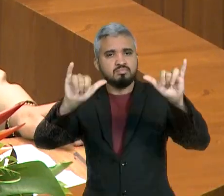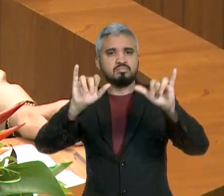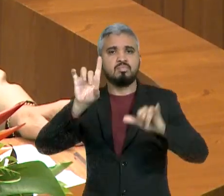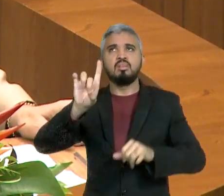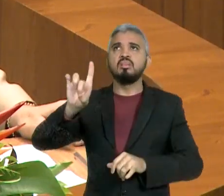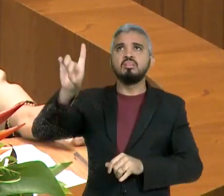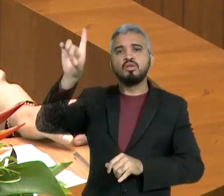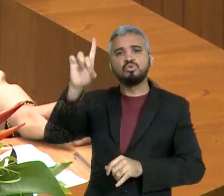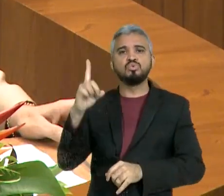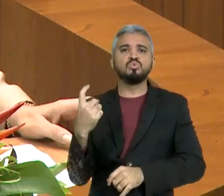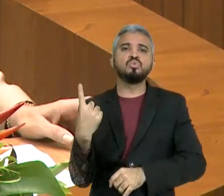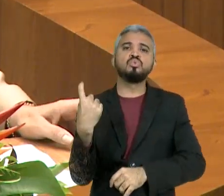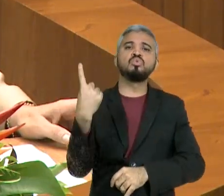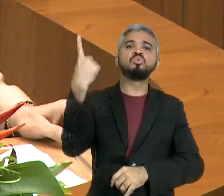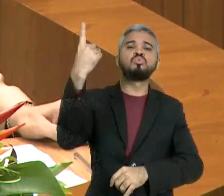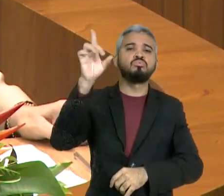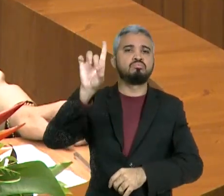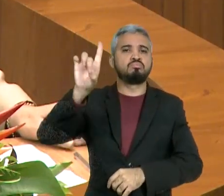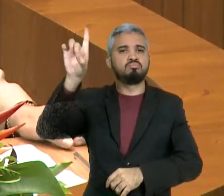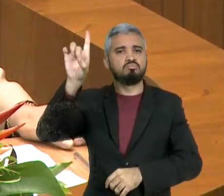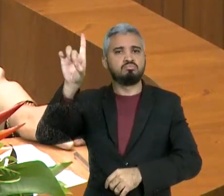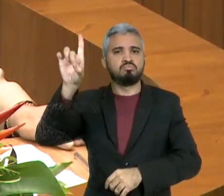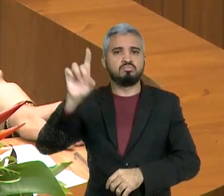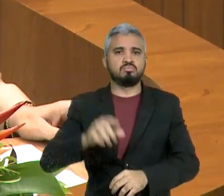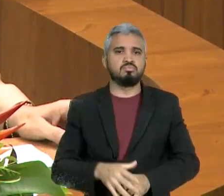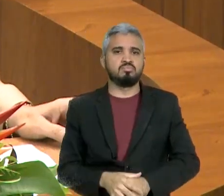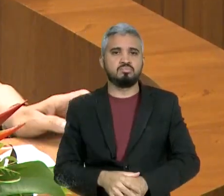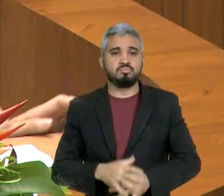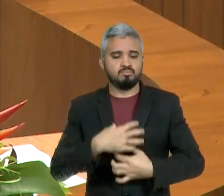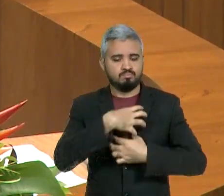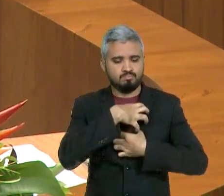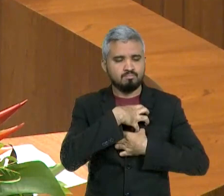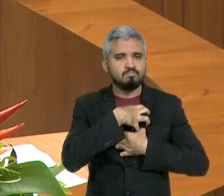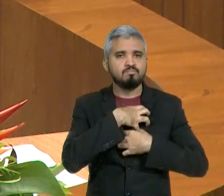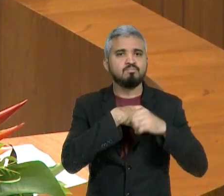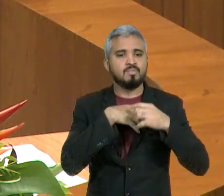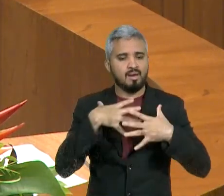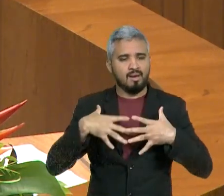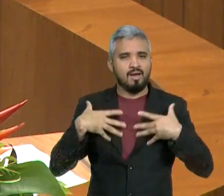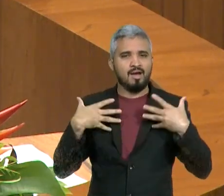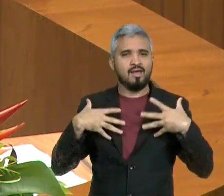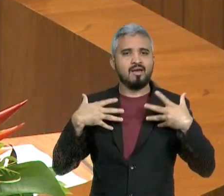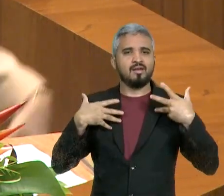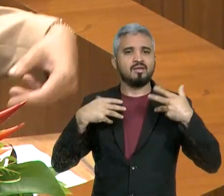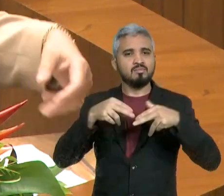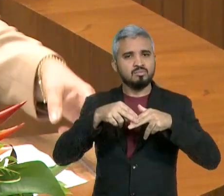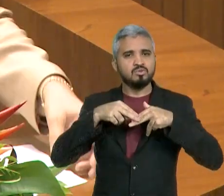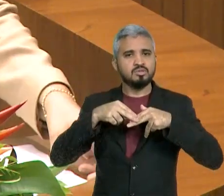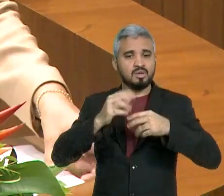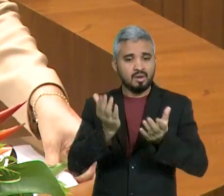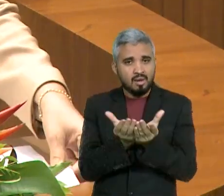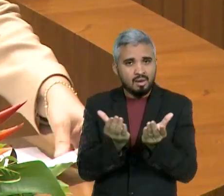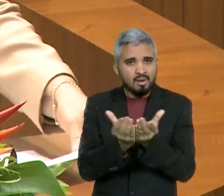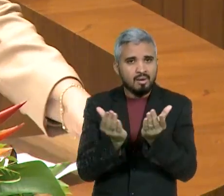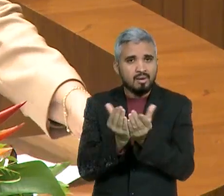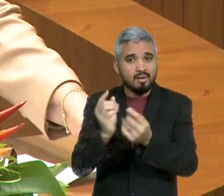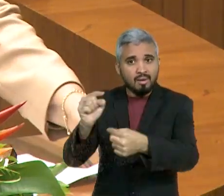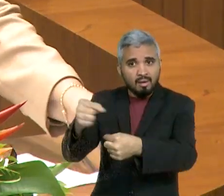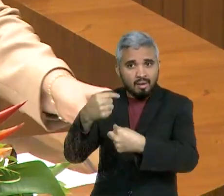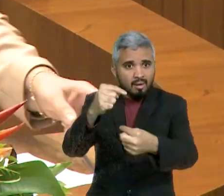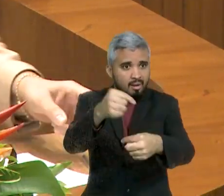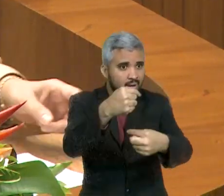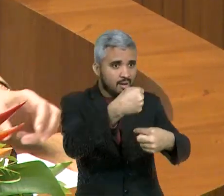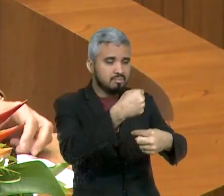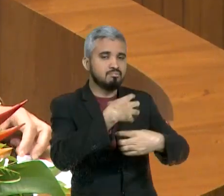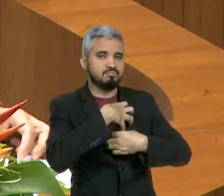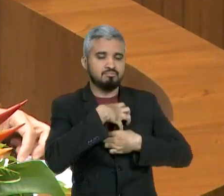nos alegrando por sermos perseguidos em favor do seu nome, em favor de sua obra. Enquanto